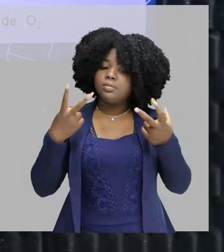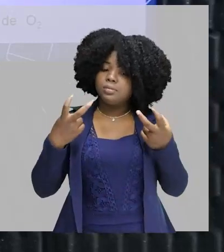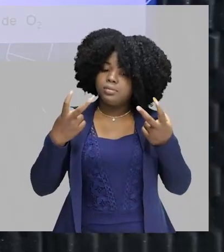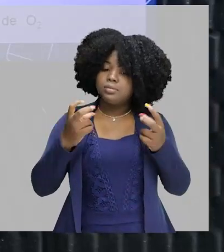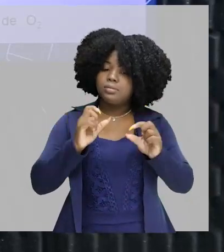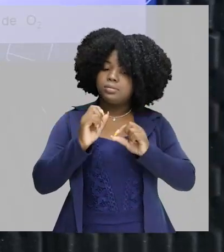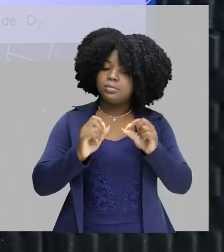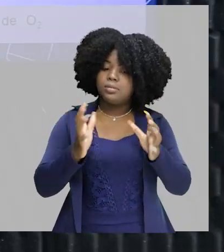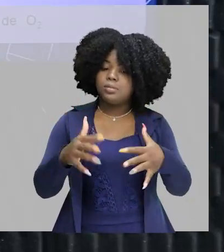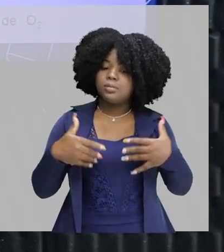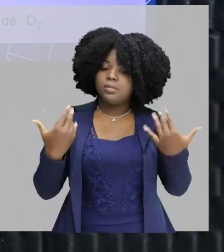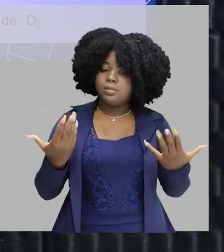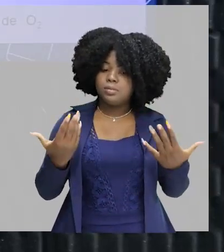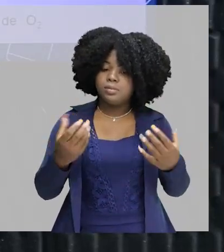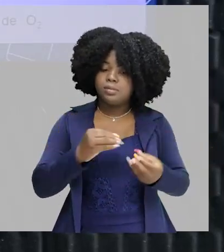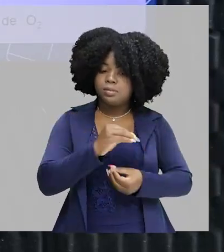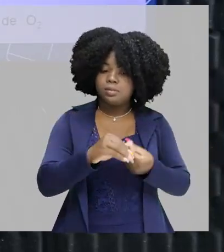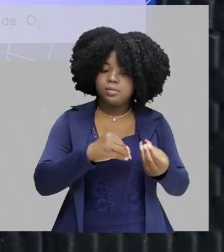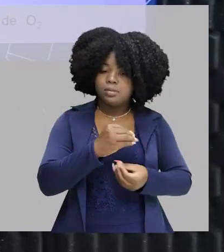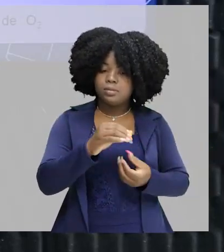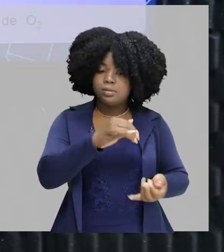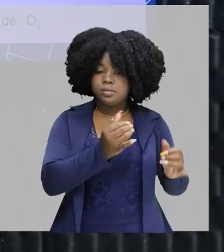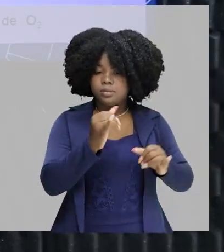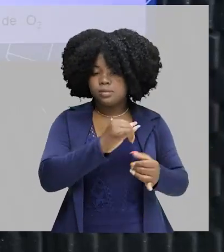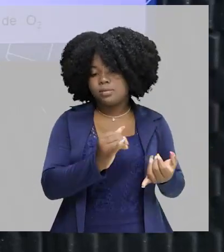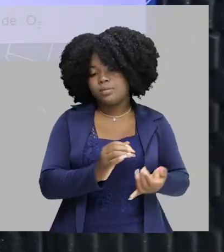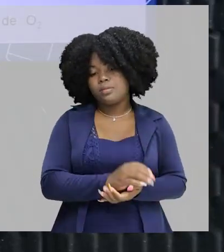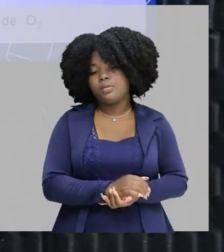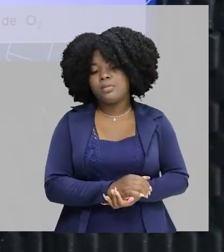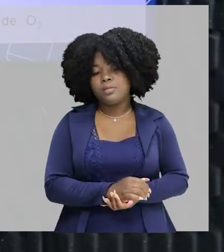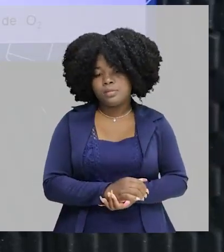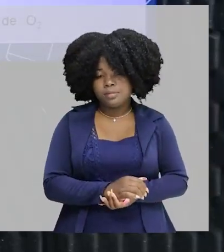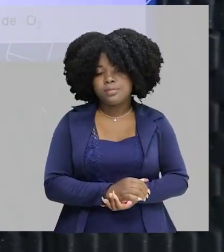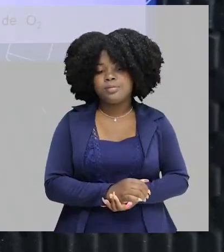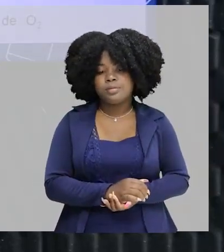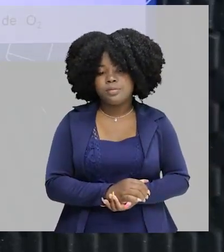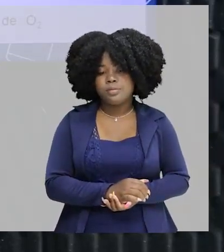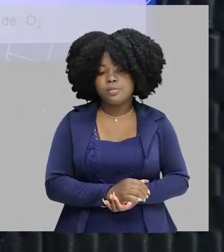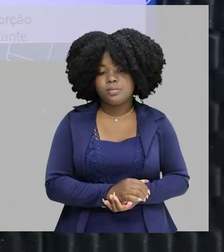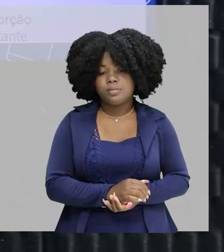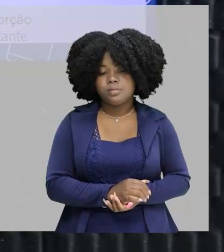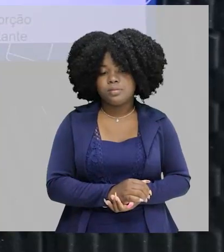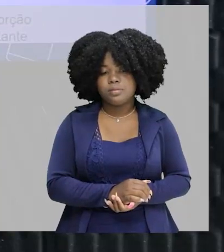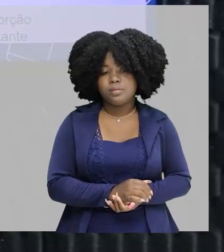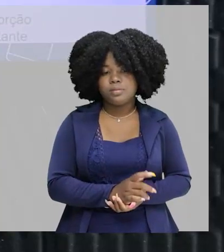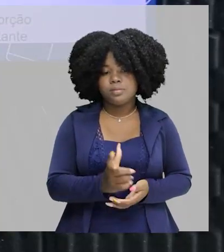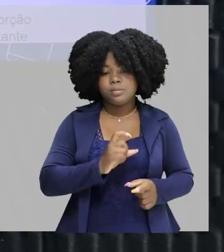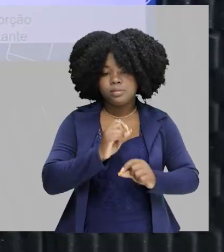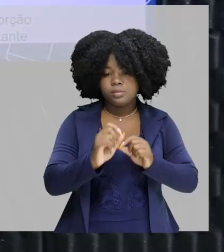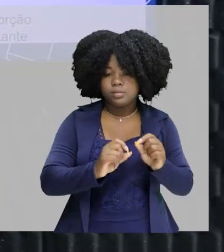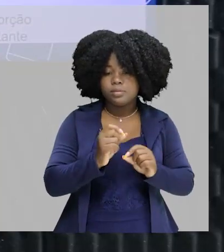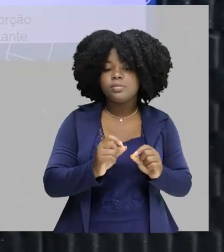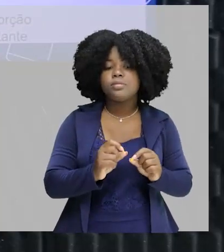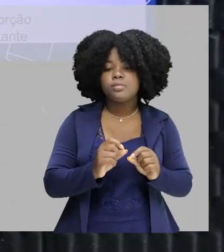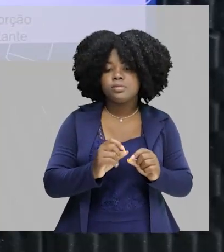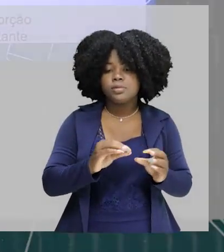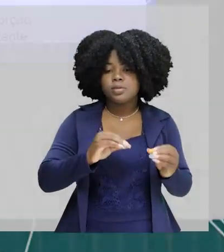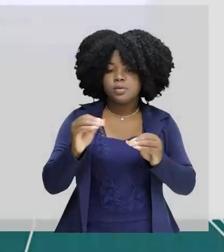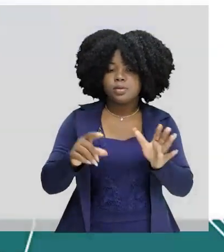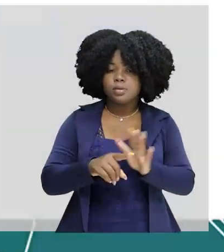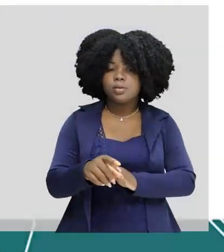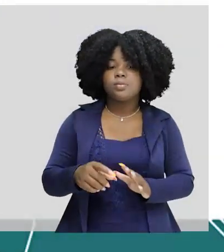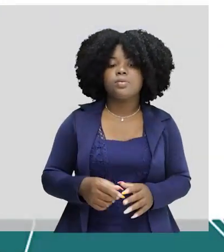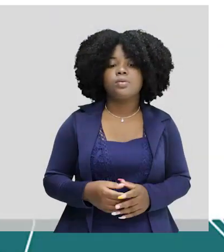perceber quais são as substâncias que vão participar do problema.